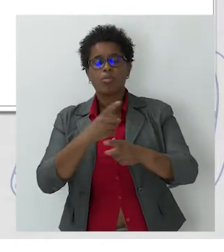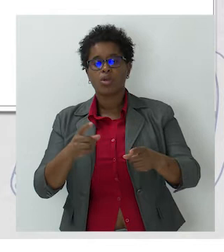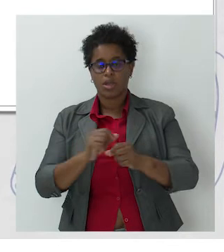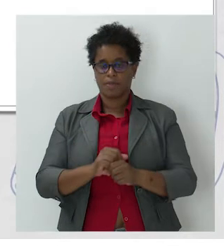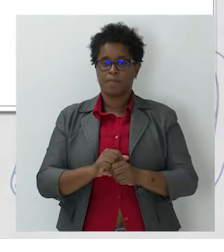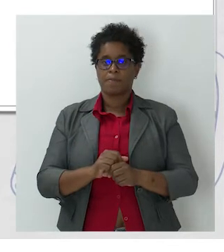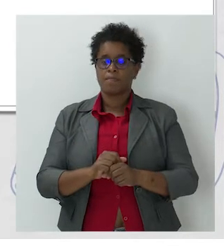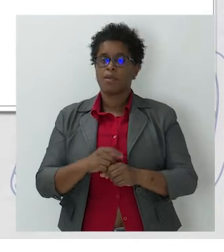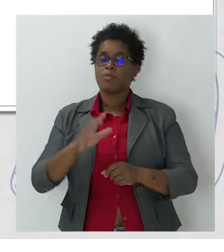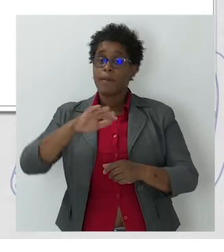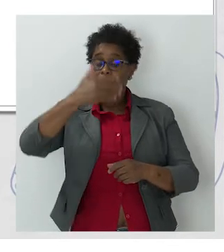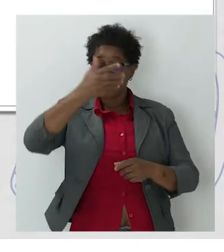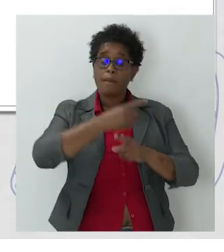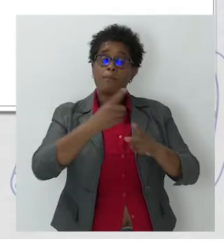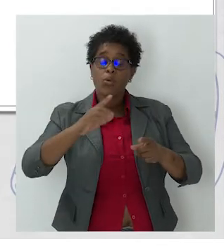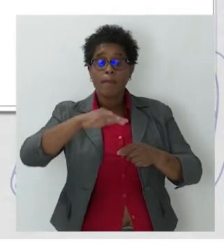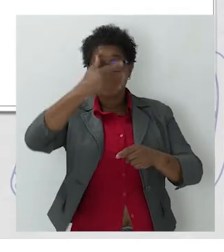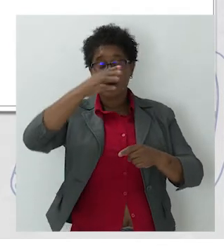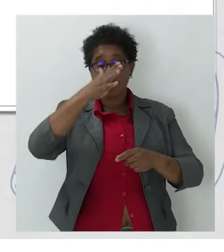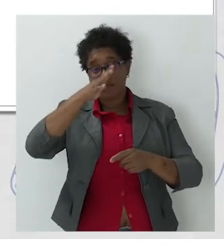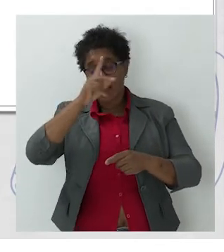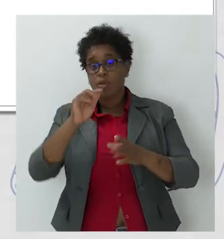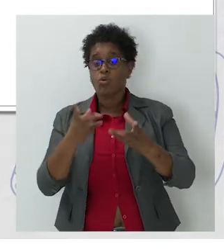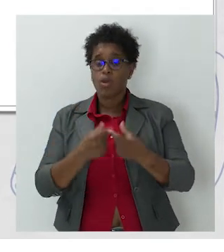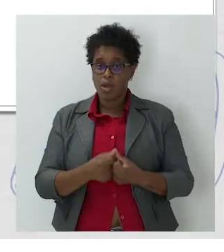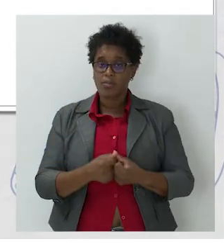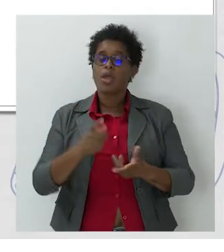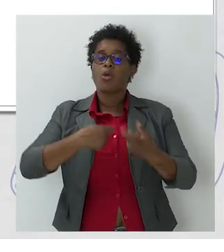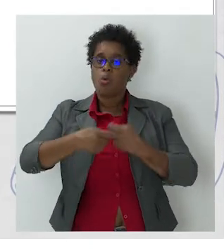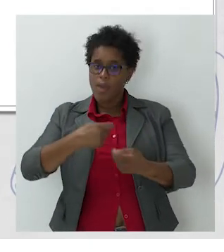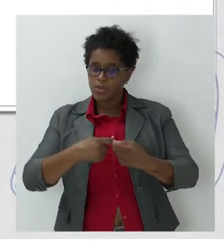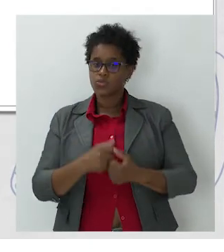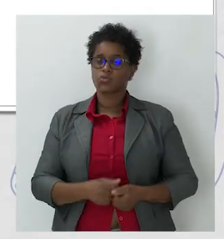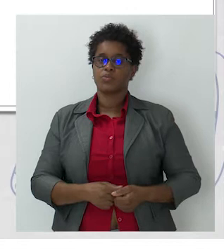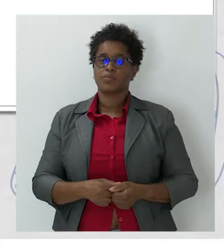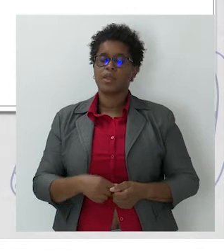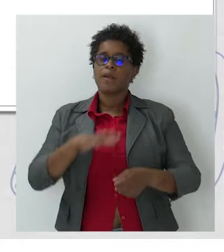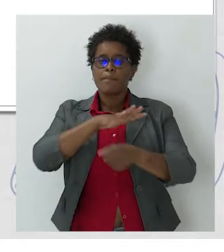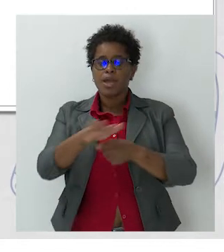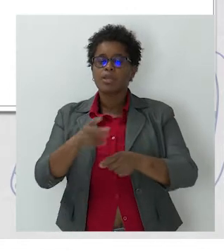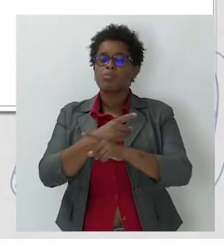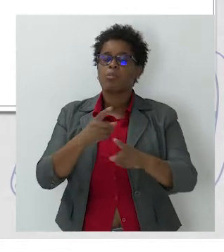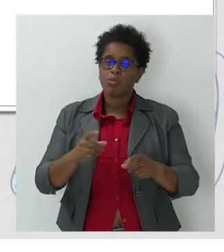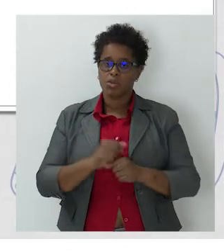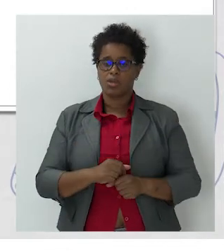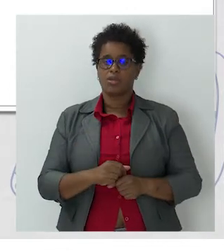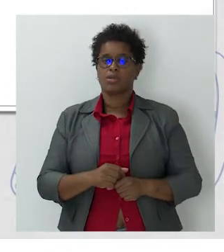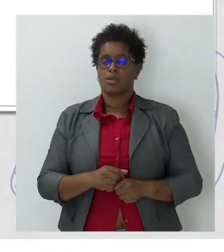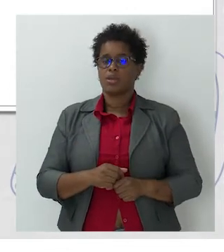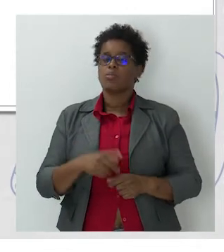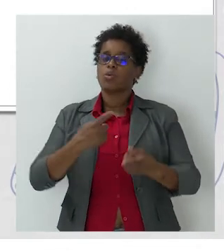a principal atividade econômica era o comércio. Marítima, porque